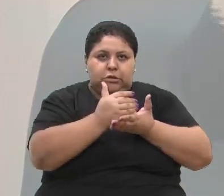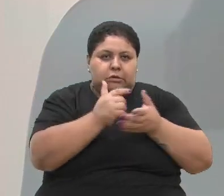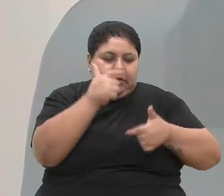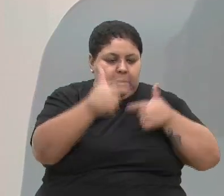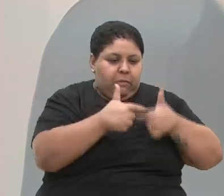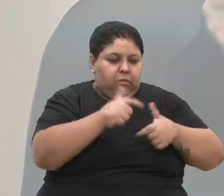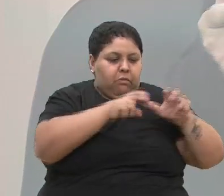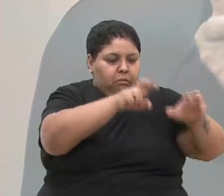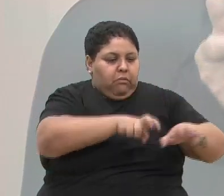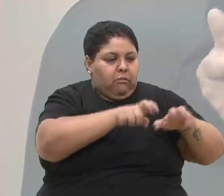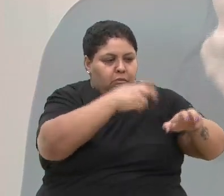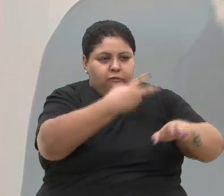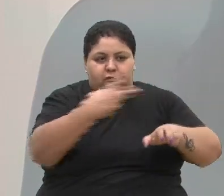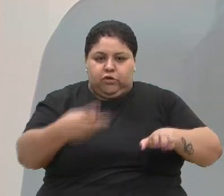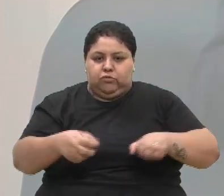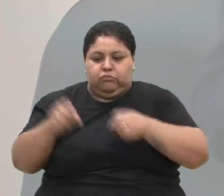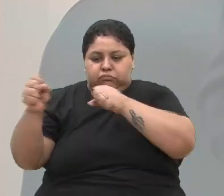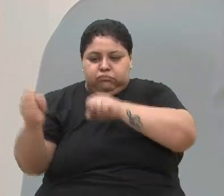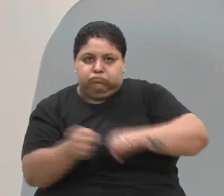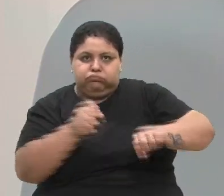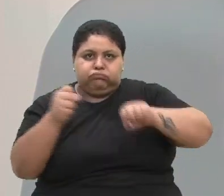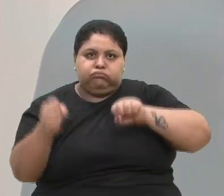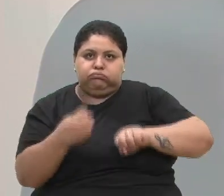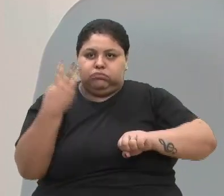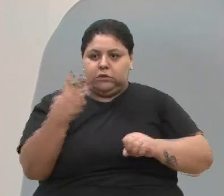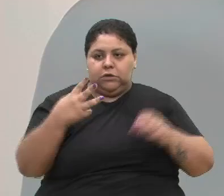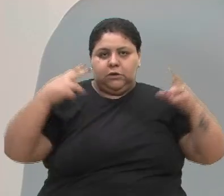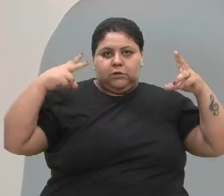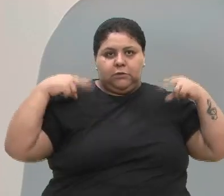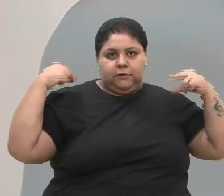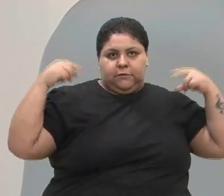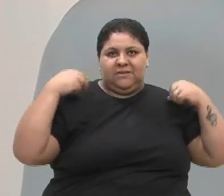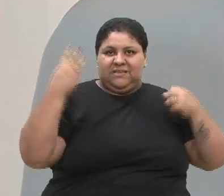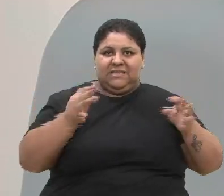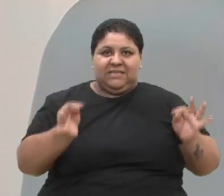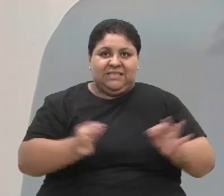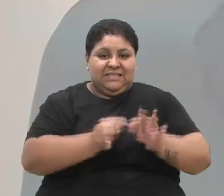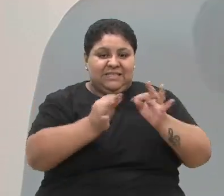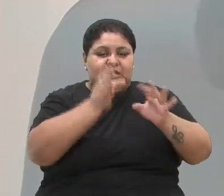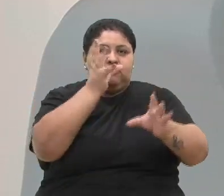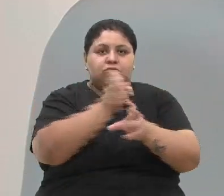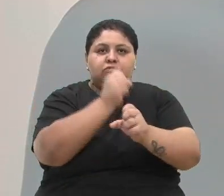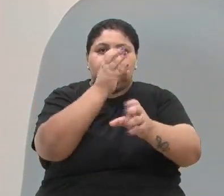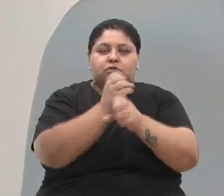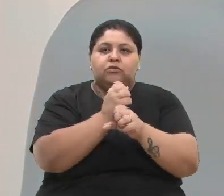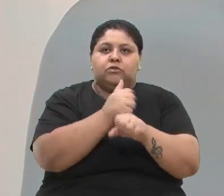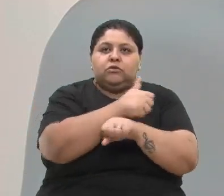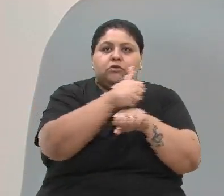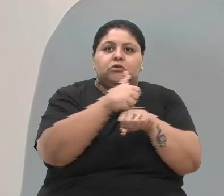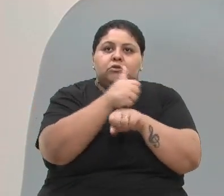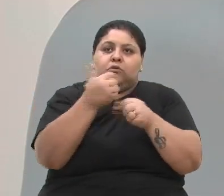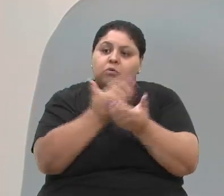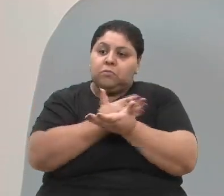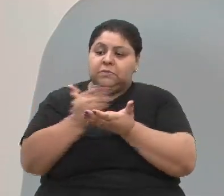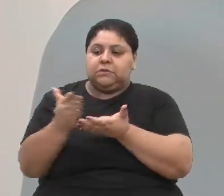capinadores, os 22 varredores, os 3 motoristas, 3 técnicos de contabilidade, os servidores que estão entrando,